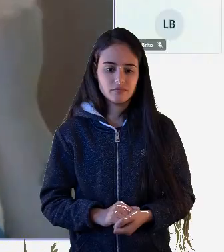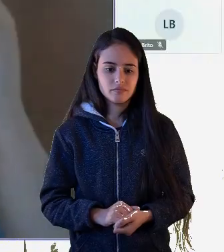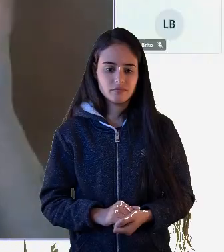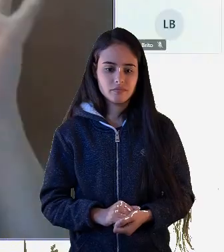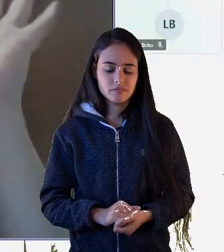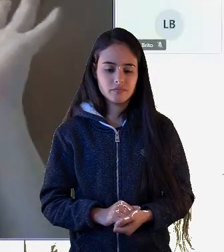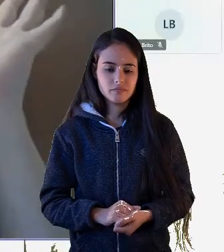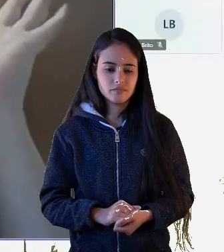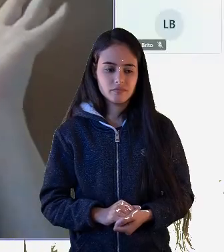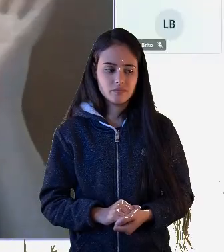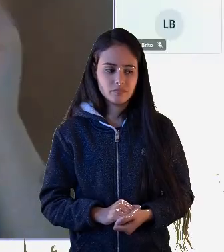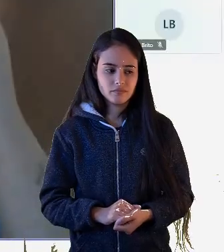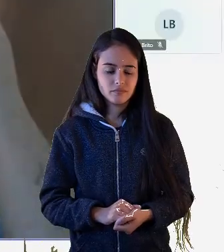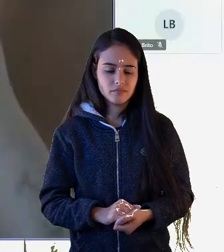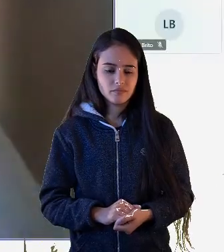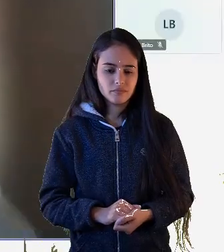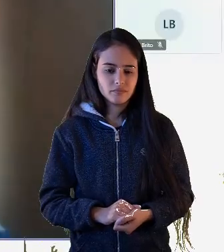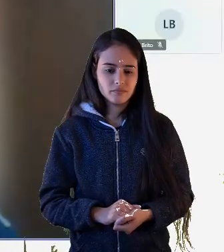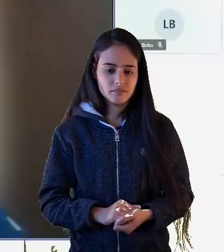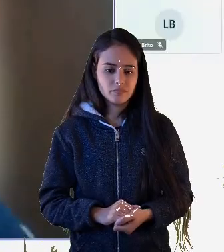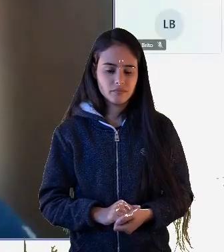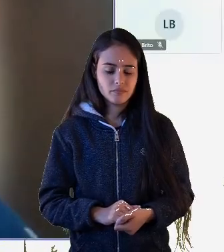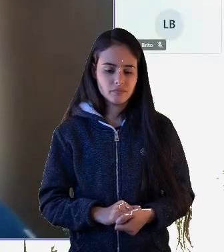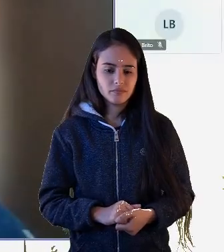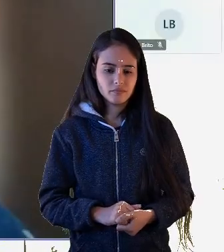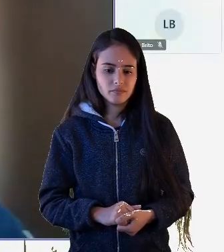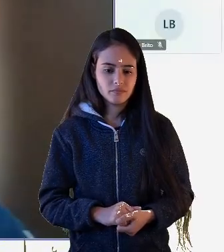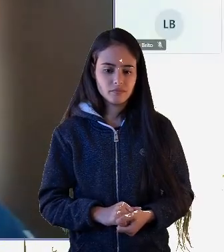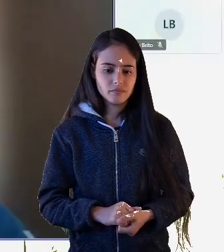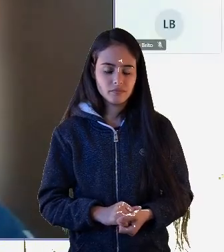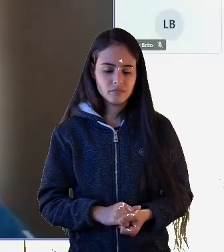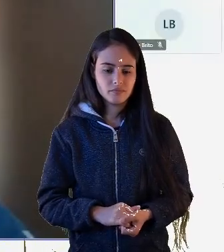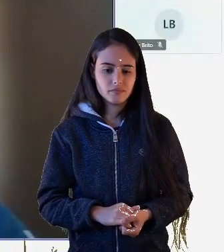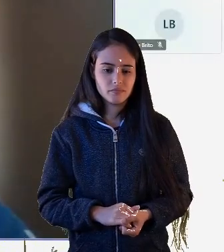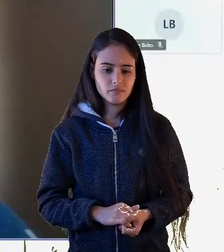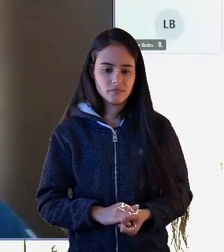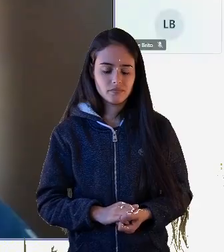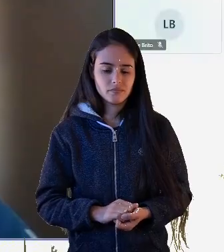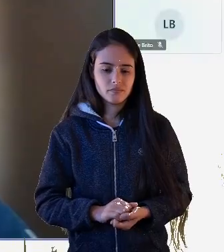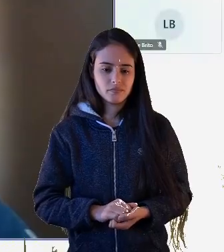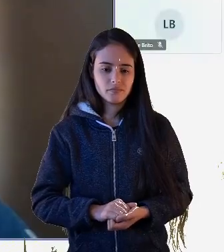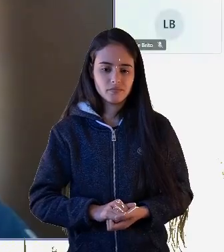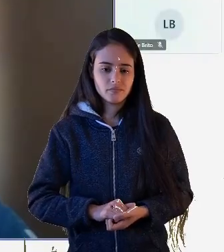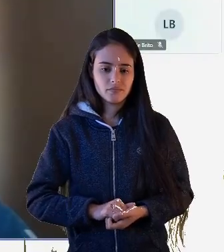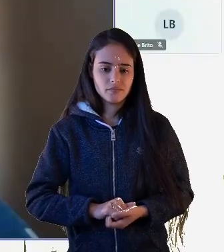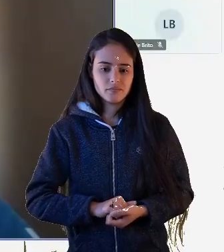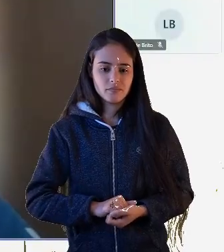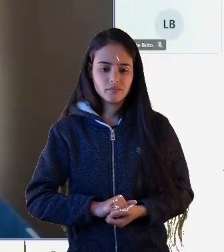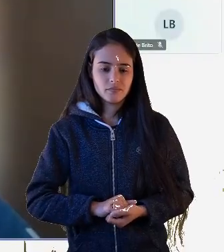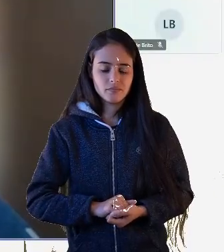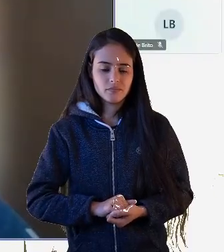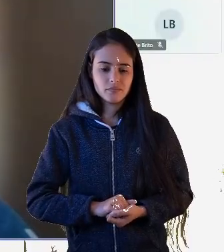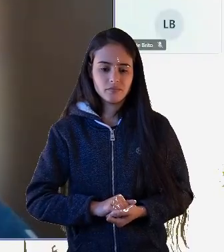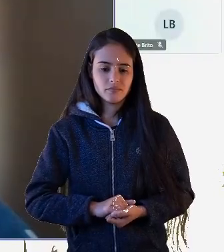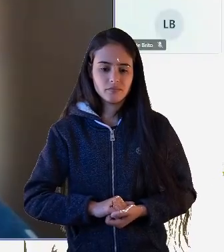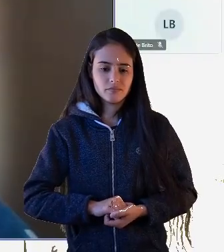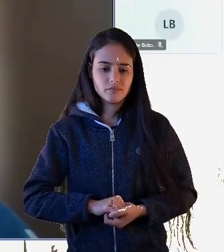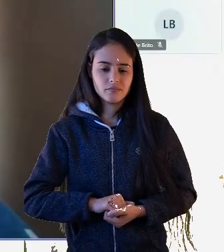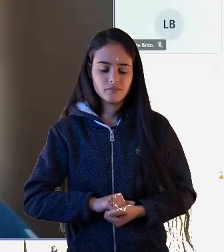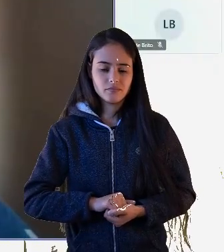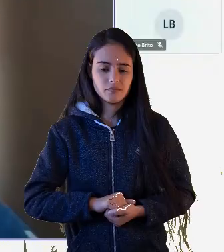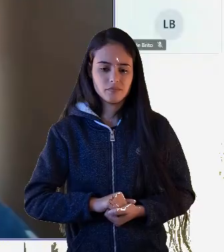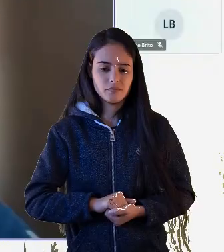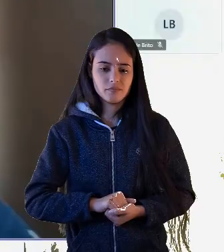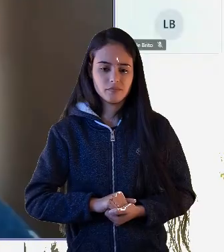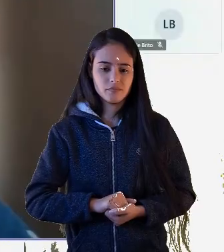blitz, né? Não, ao contrário dos meus amigos negros, né? Então, essa é a diferença. É isso que as pessoas